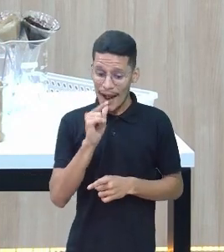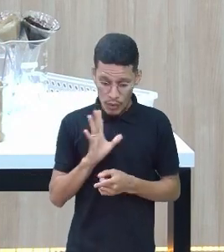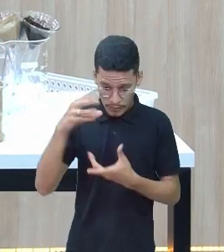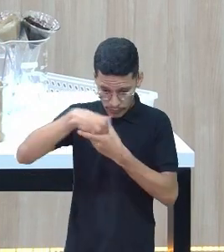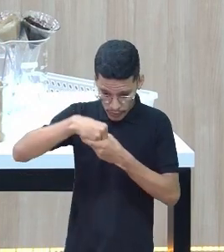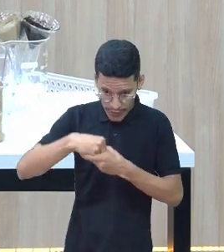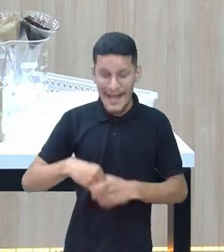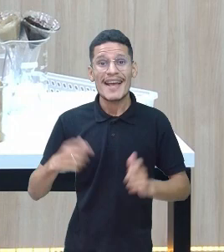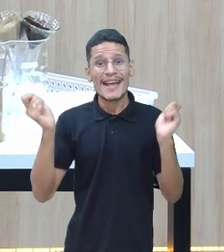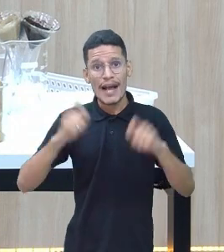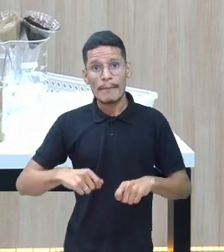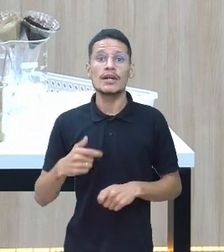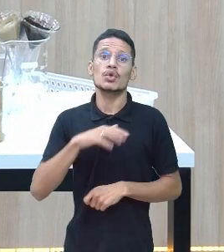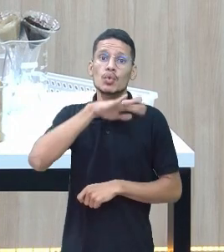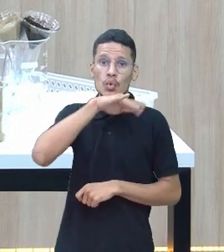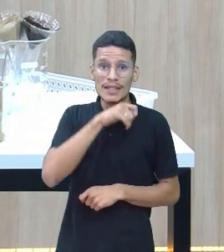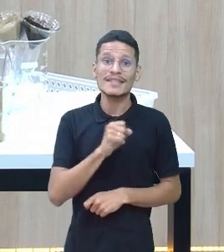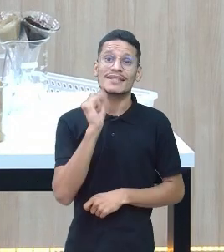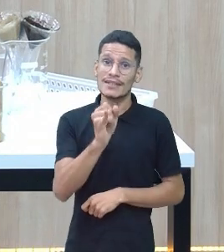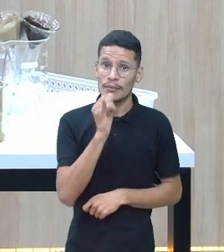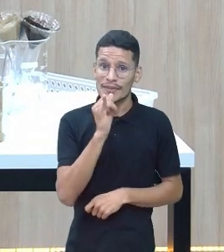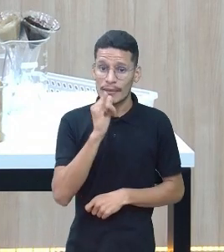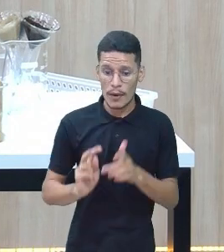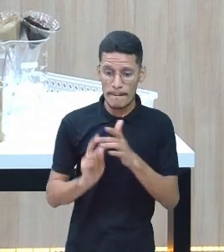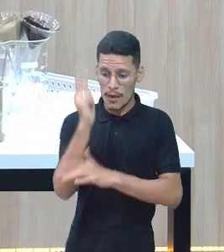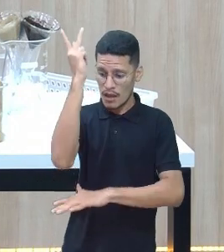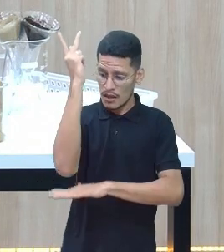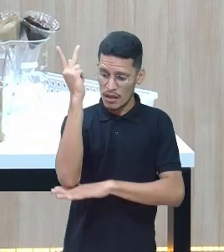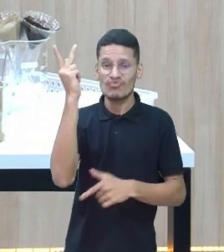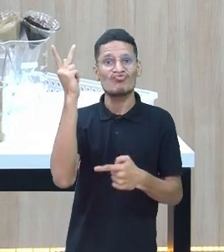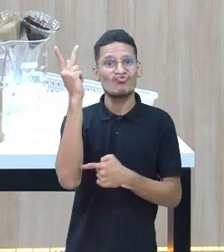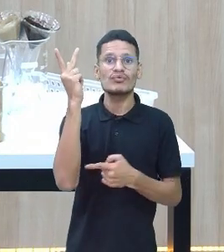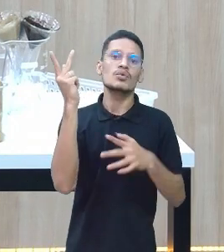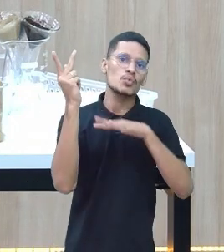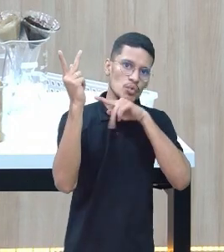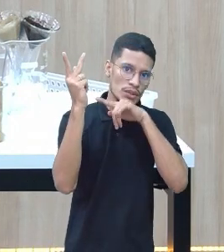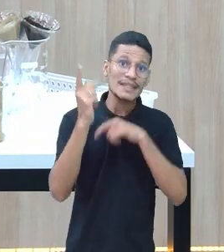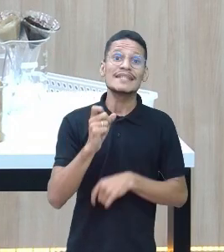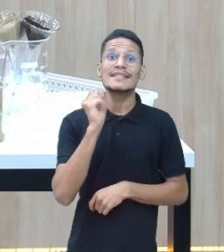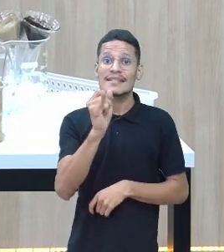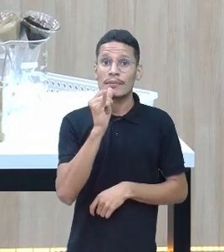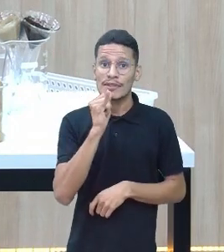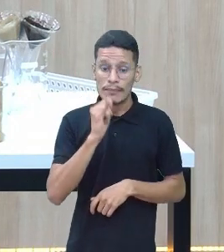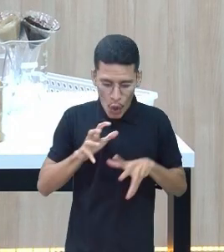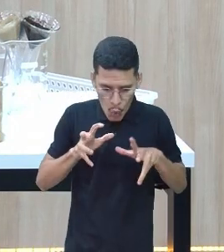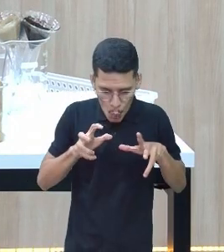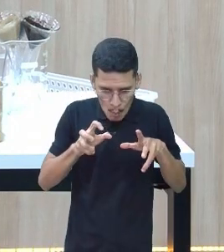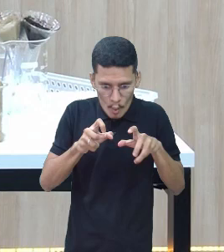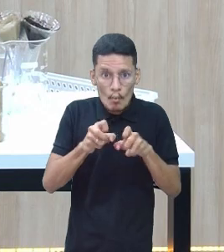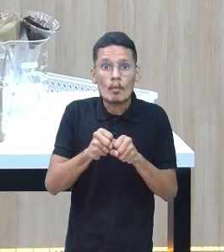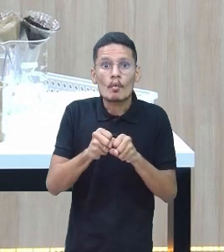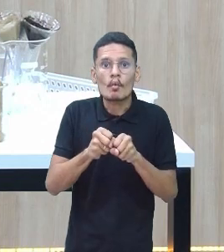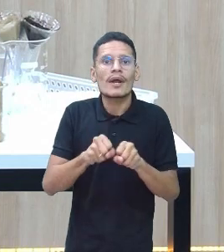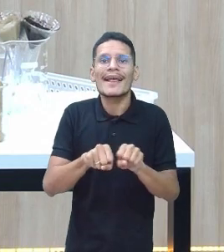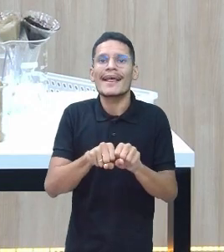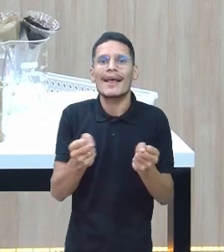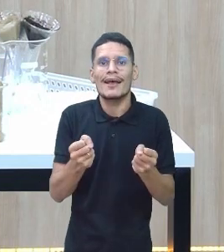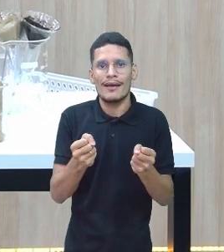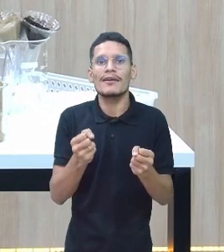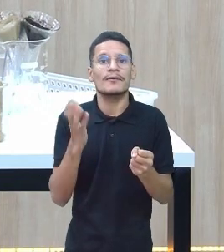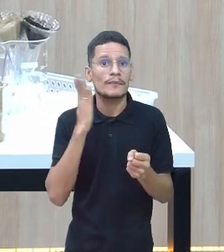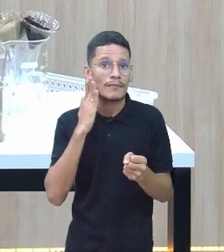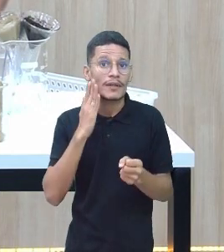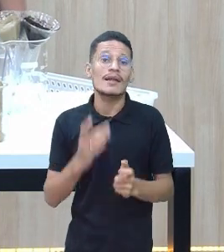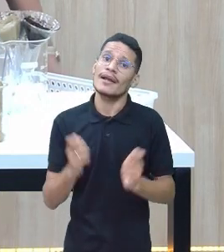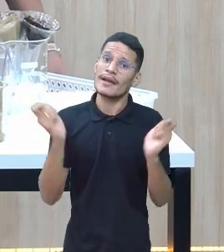levar ao apodrecimento das raízes. E quando ele seca, né, ele racha. A questão dessa força pode até